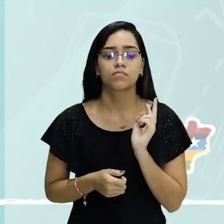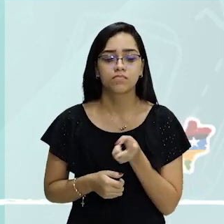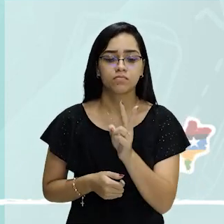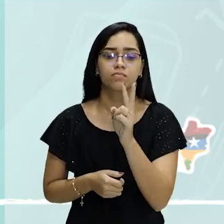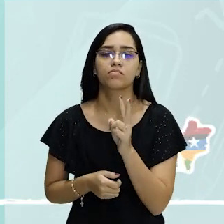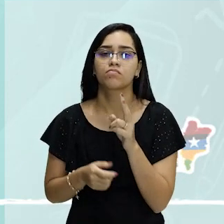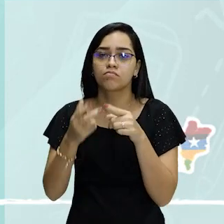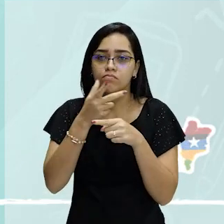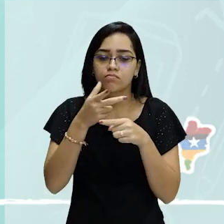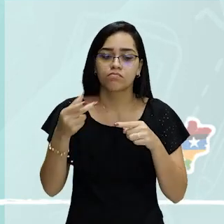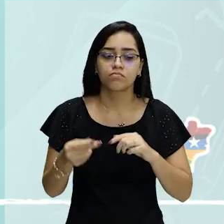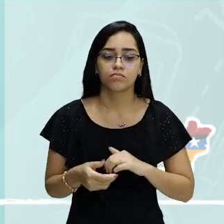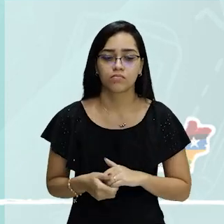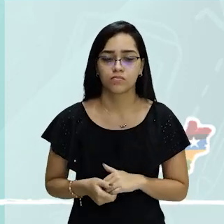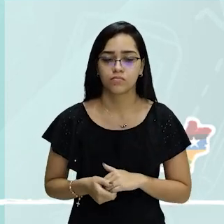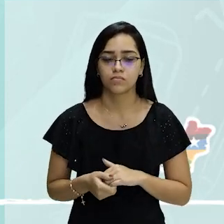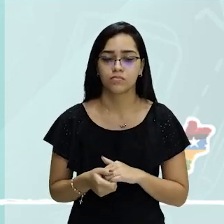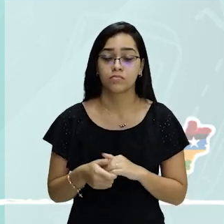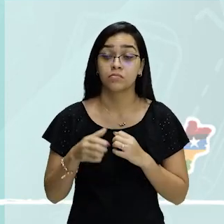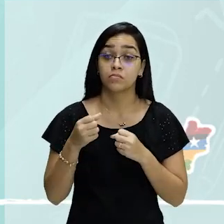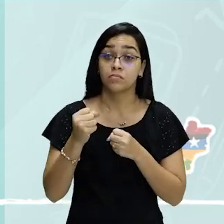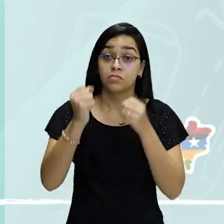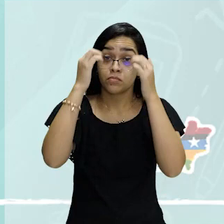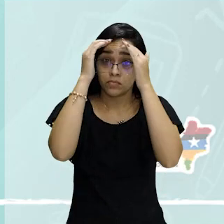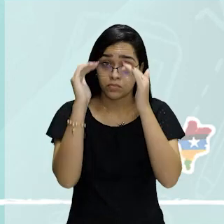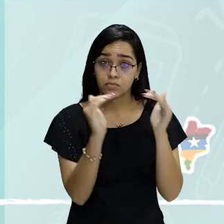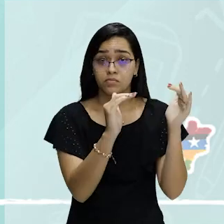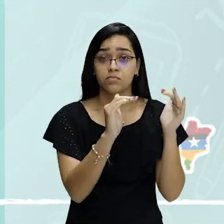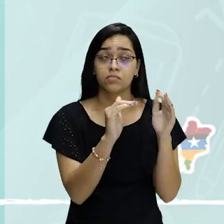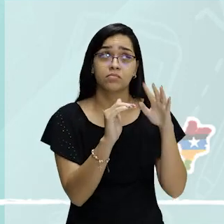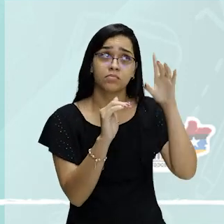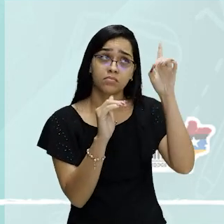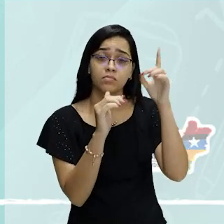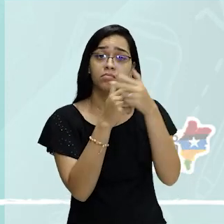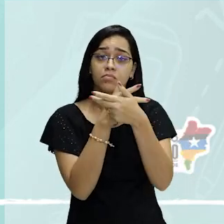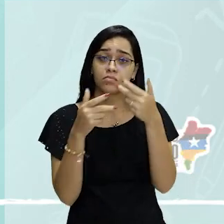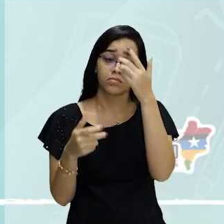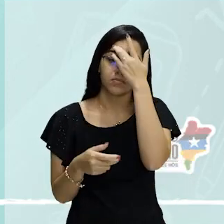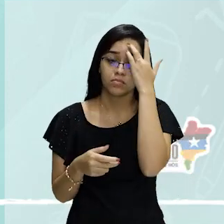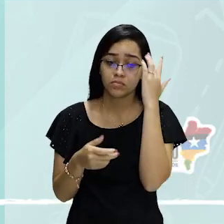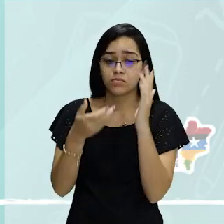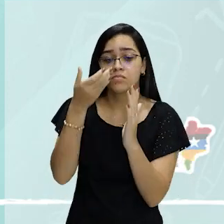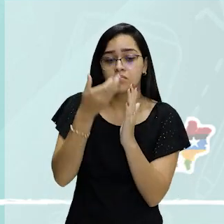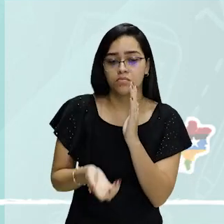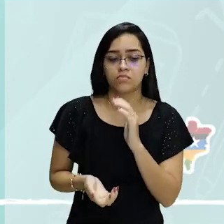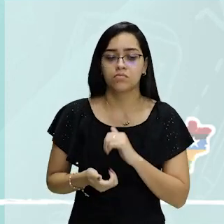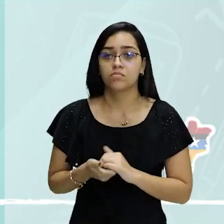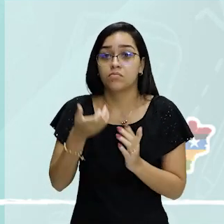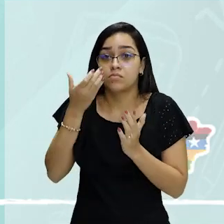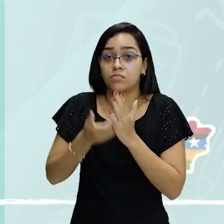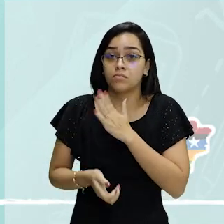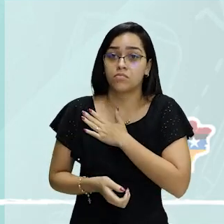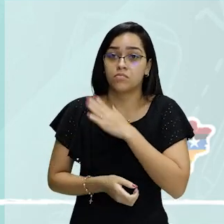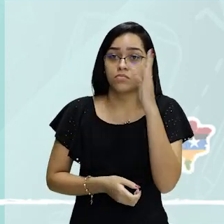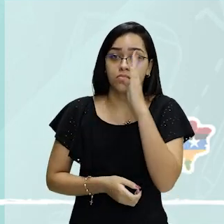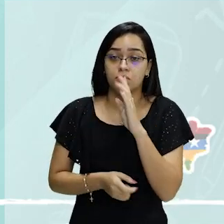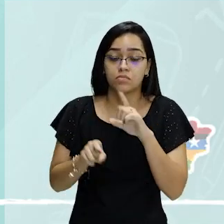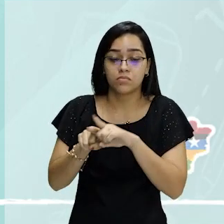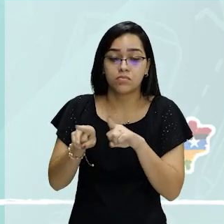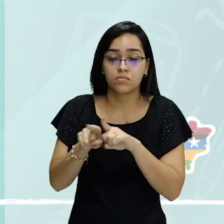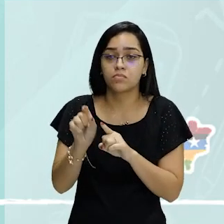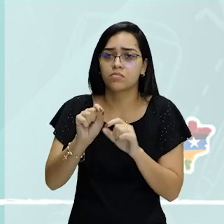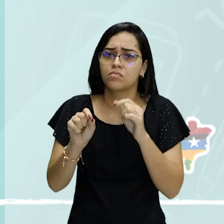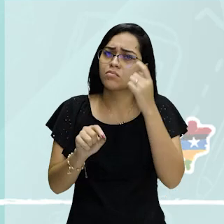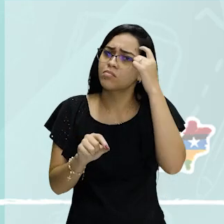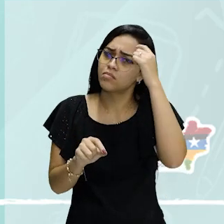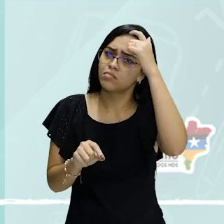sempre vencido. É forçado a obedecer a Deus e aos homens, perdeu-se, perdeu a pátria e a noção de